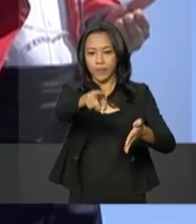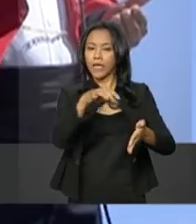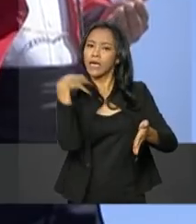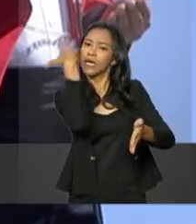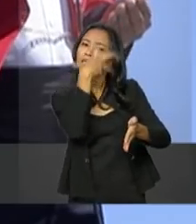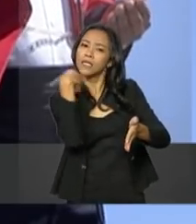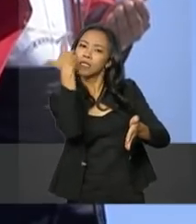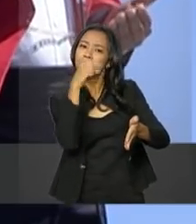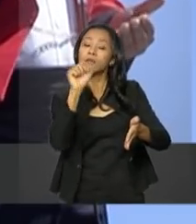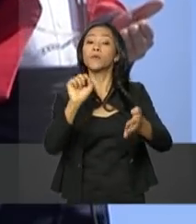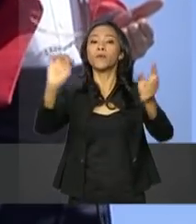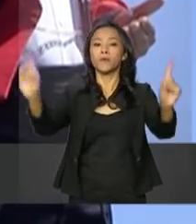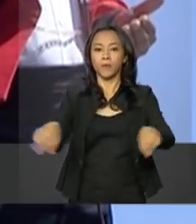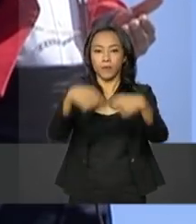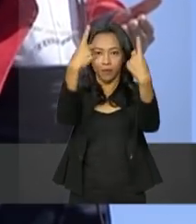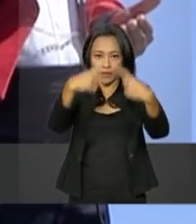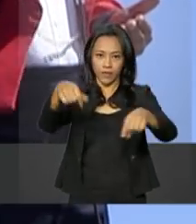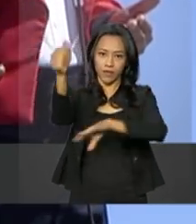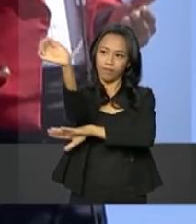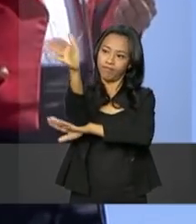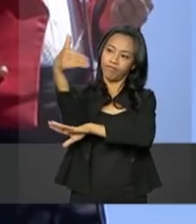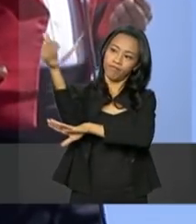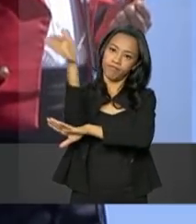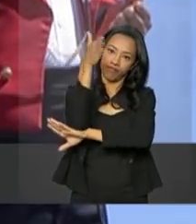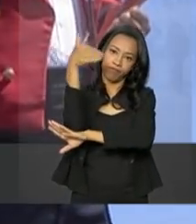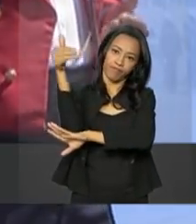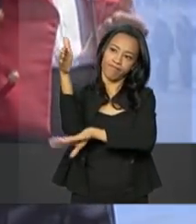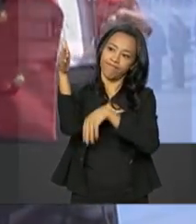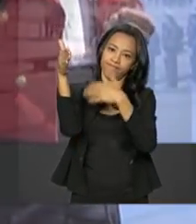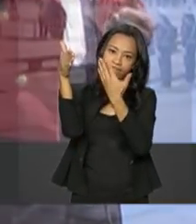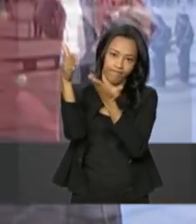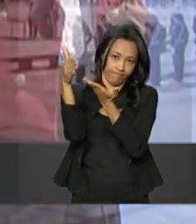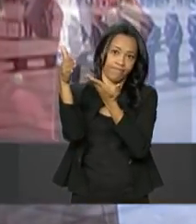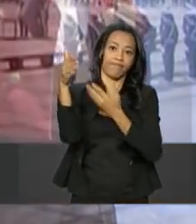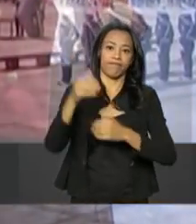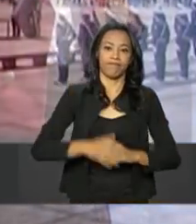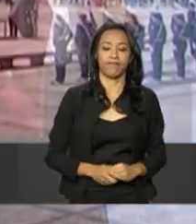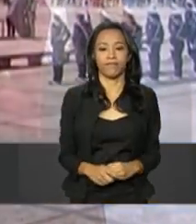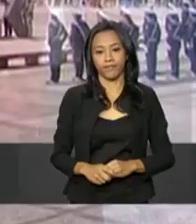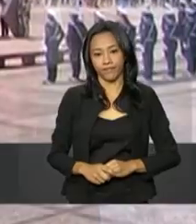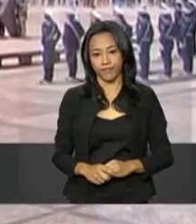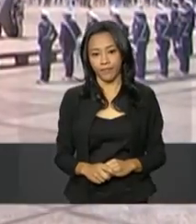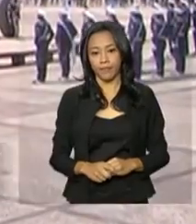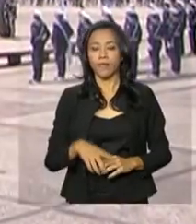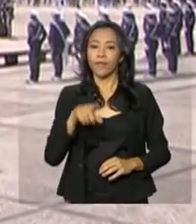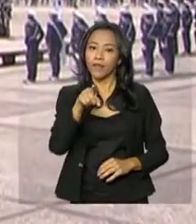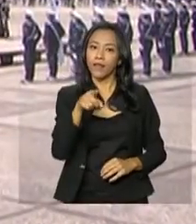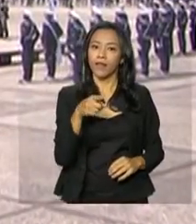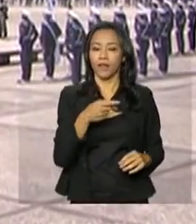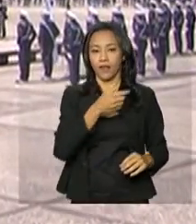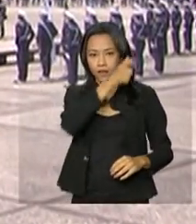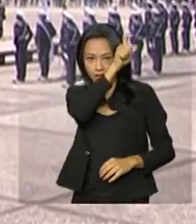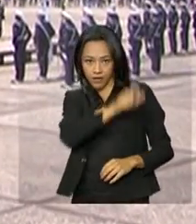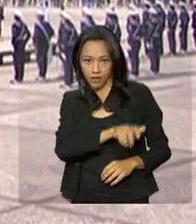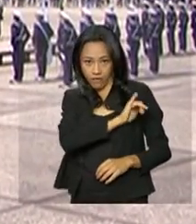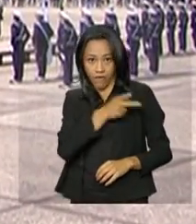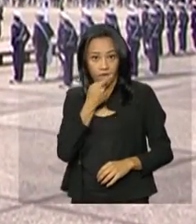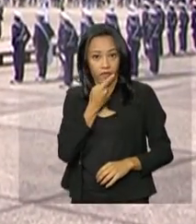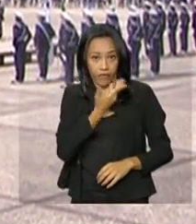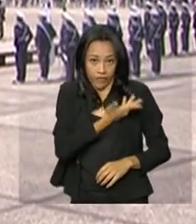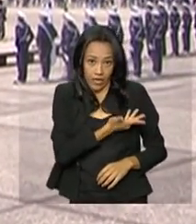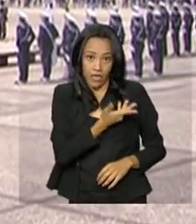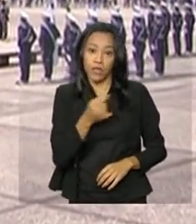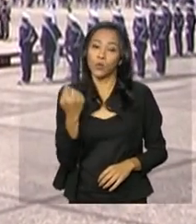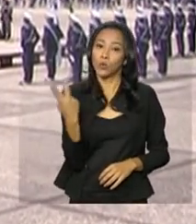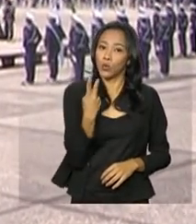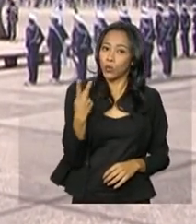cantando o hino da bandeira. Isso mesmo, Mara. É o suboficial Saldanha e a